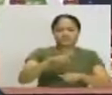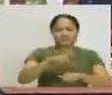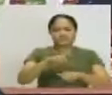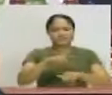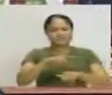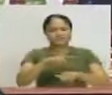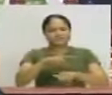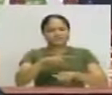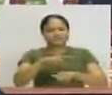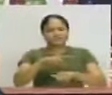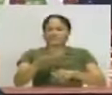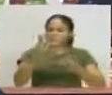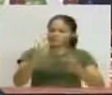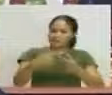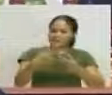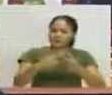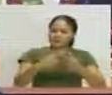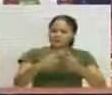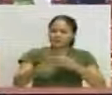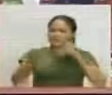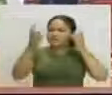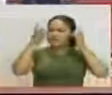porque se essas mentes diabólicas